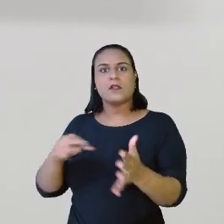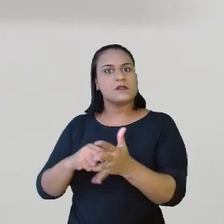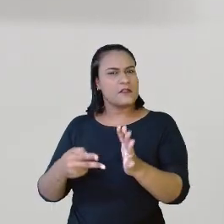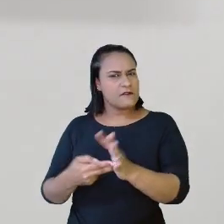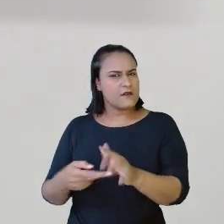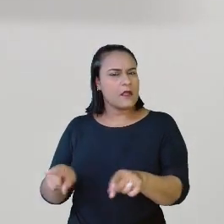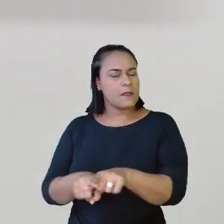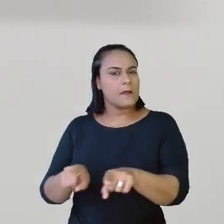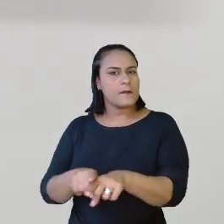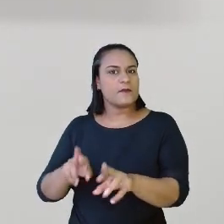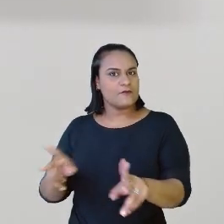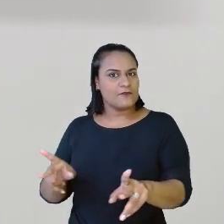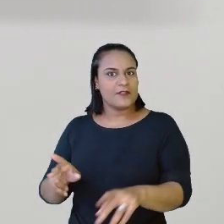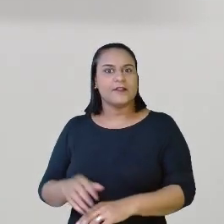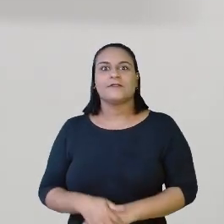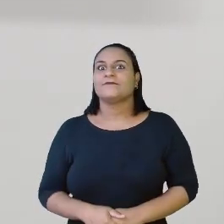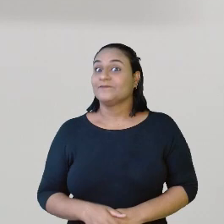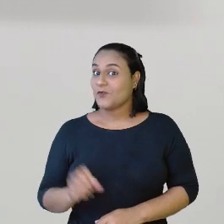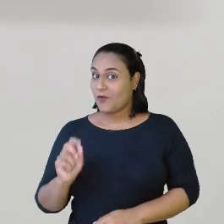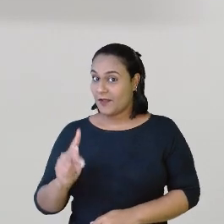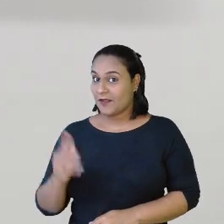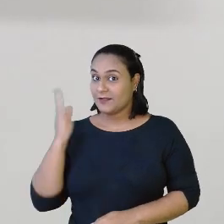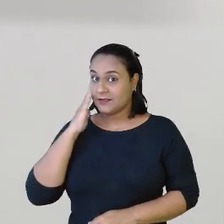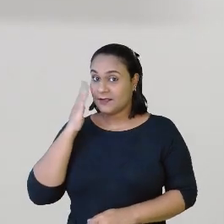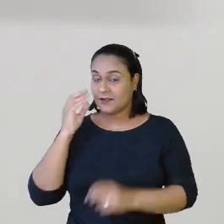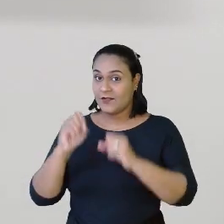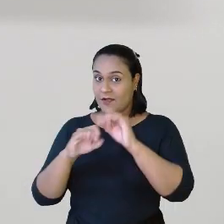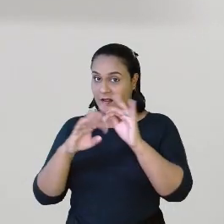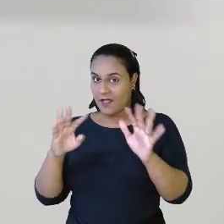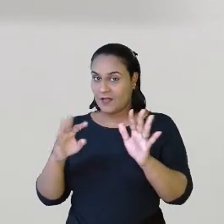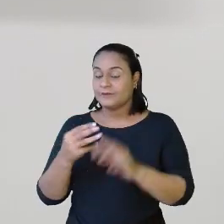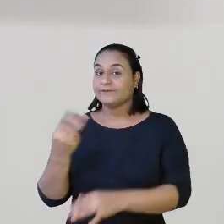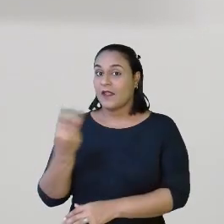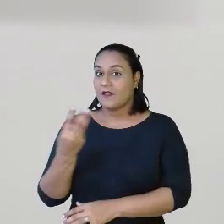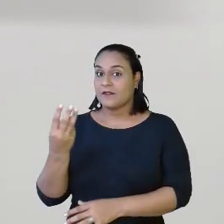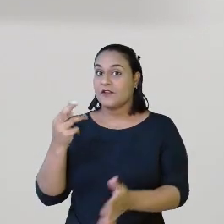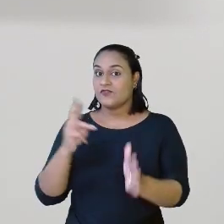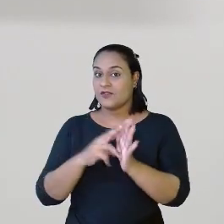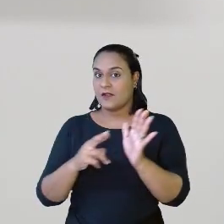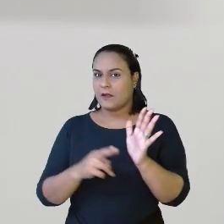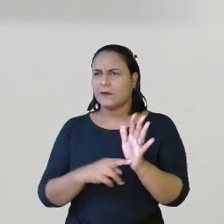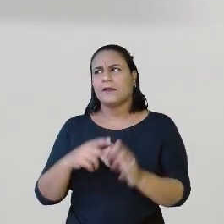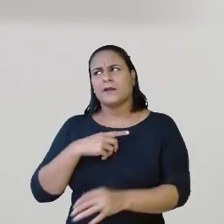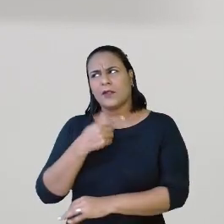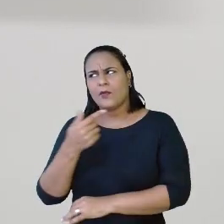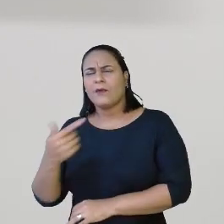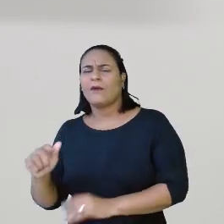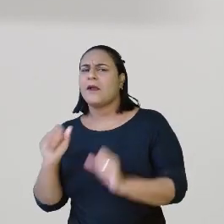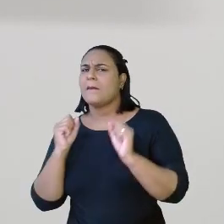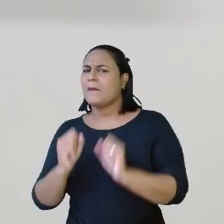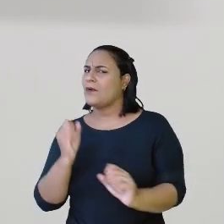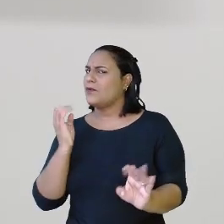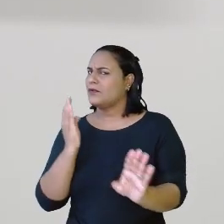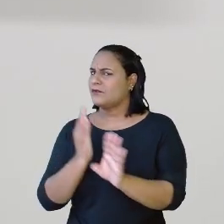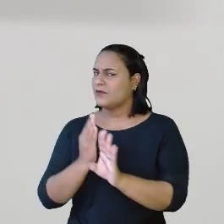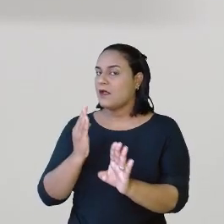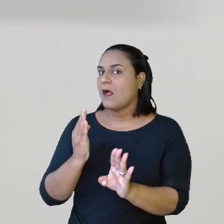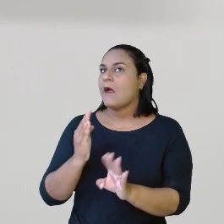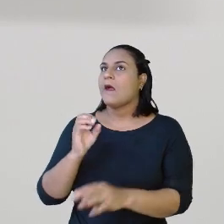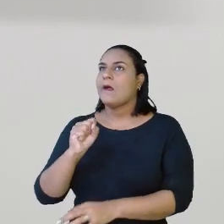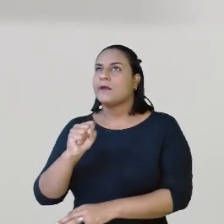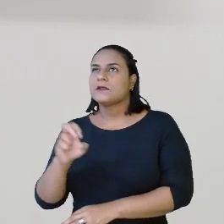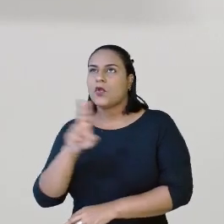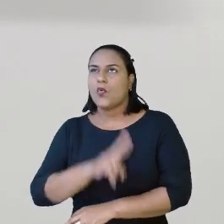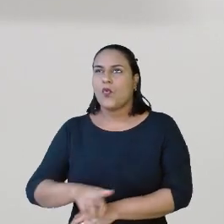diferentes. Ok? Entenderam direitinho essas três regras? Vamos lá. Existem outras também que a gente pode identificar se eu utilizo